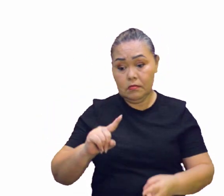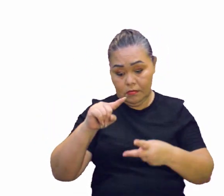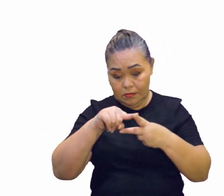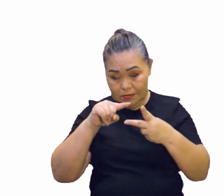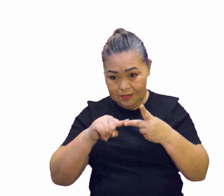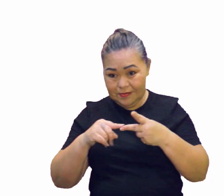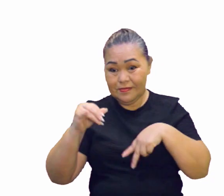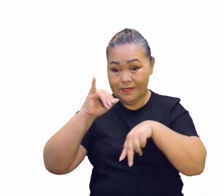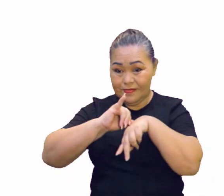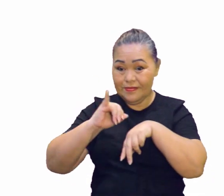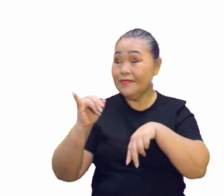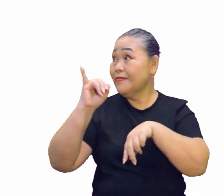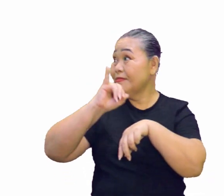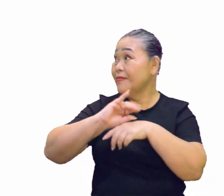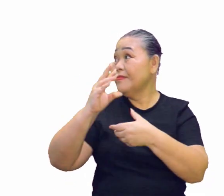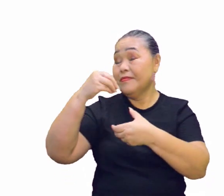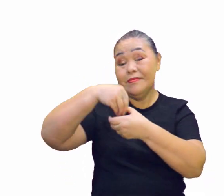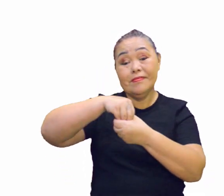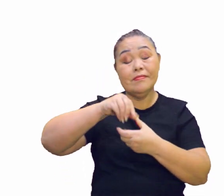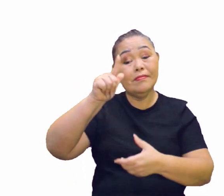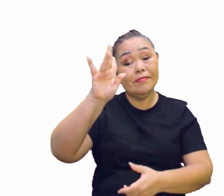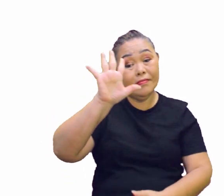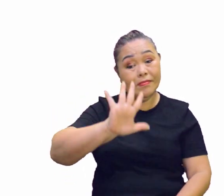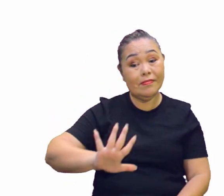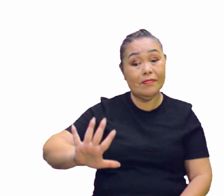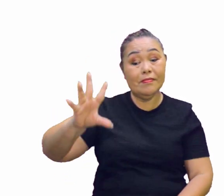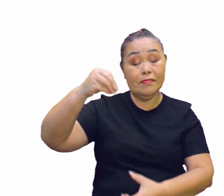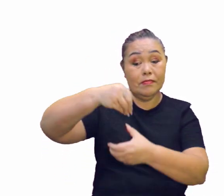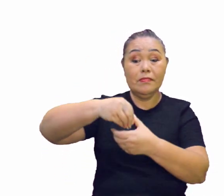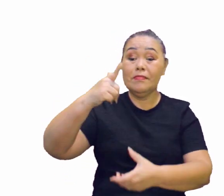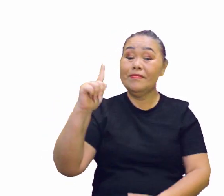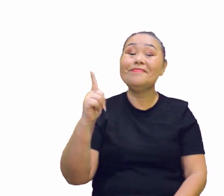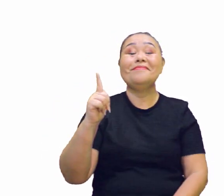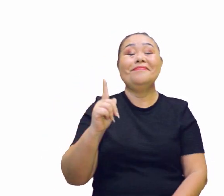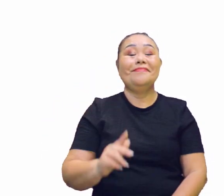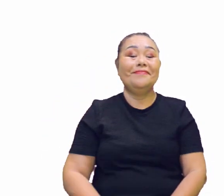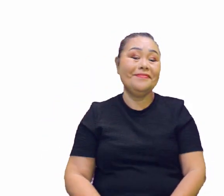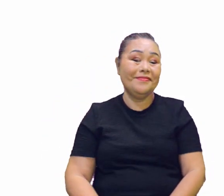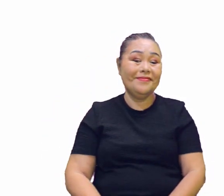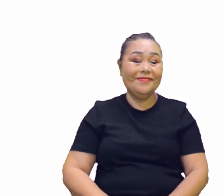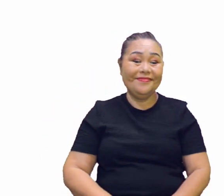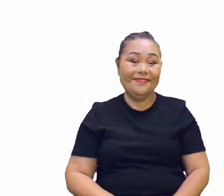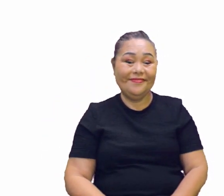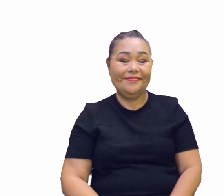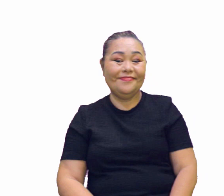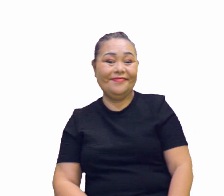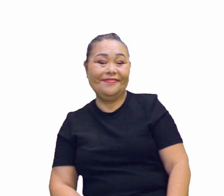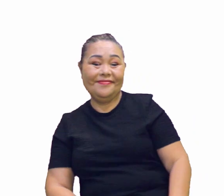duas capitais. E está dentro da área geográfica de Goiás, né? Isso.